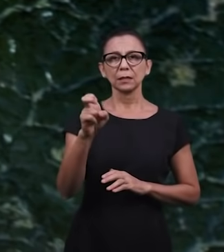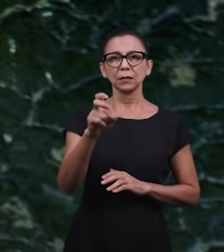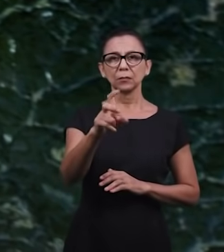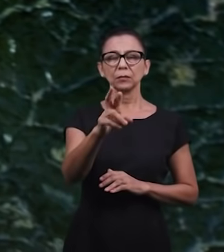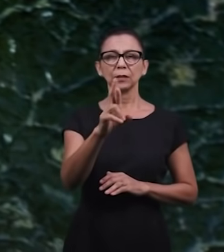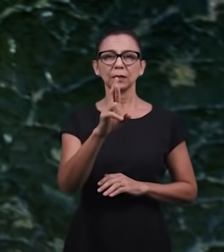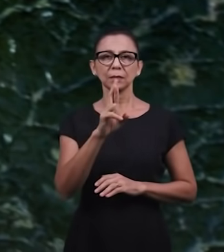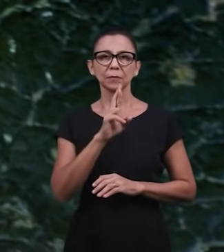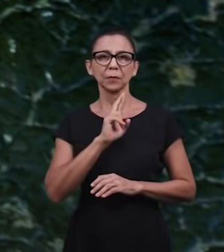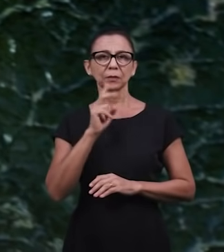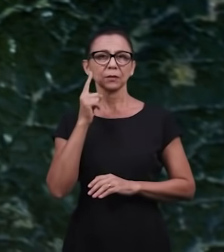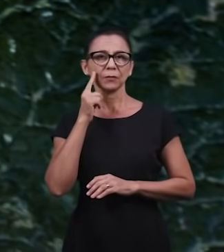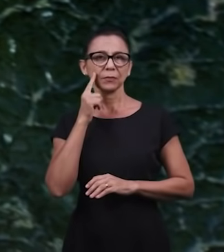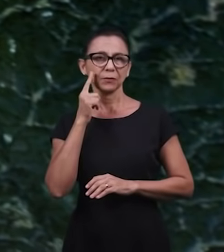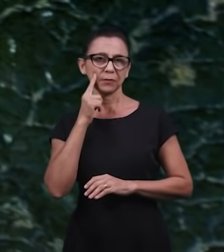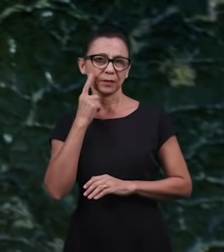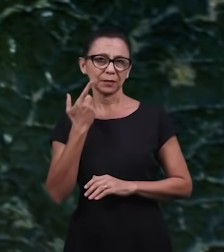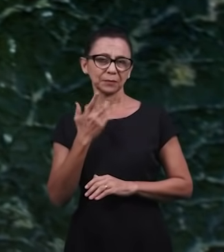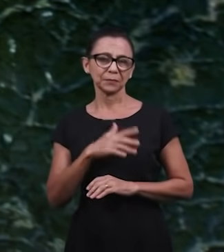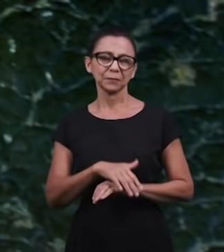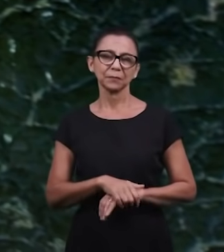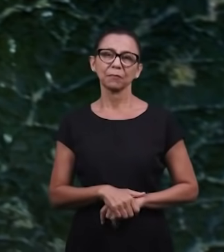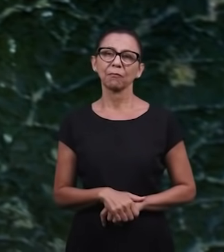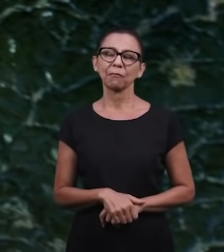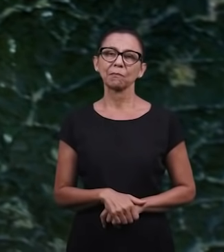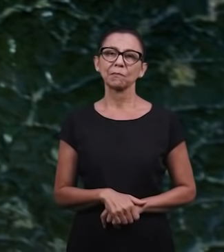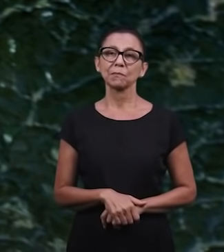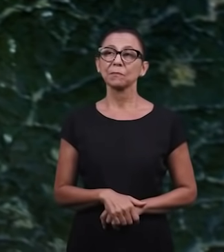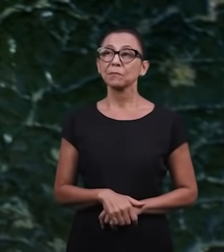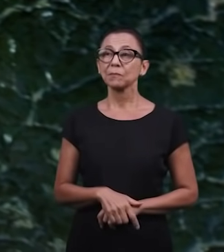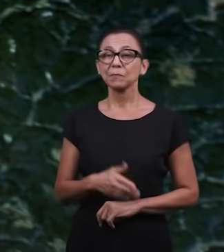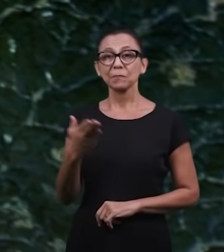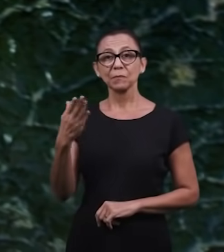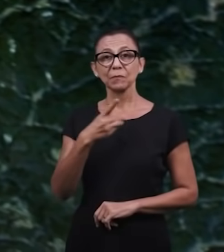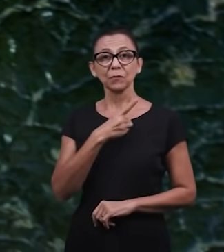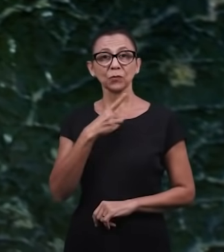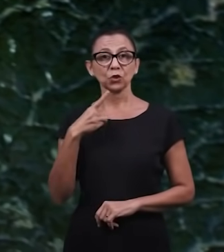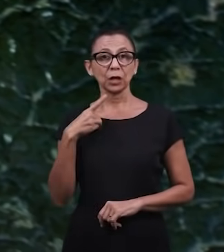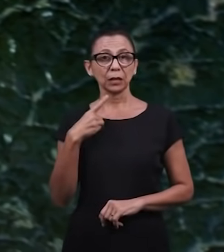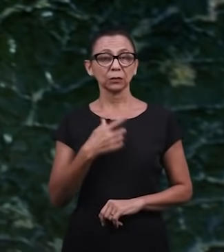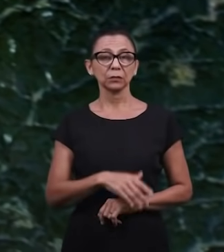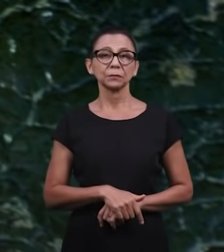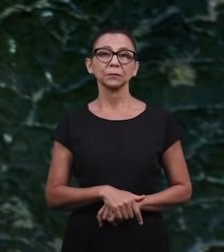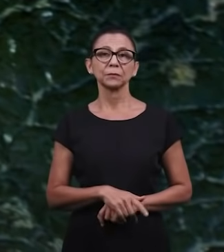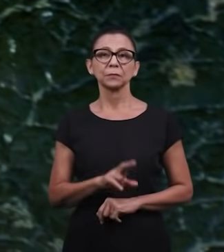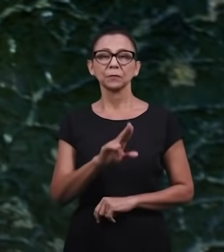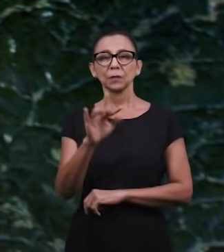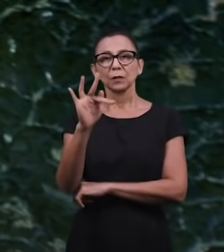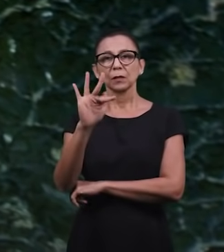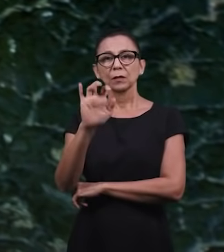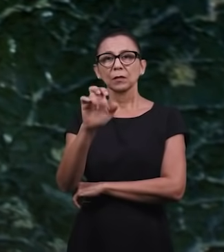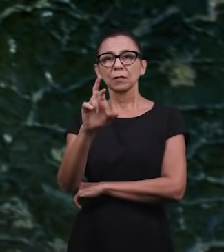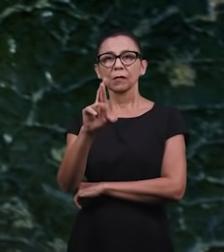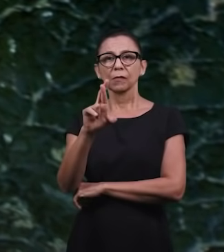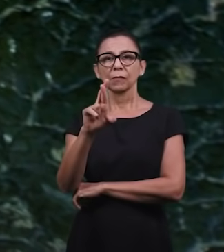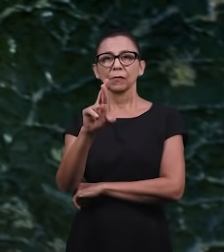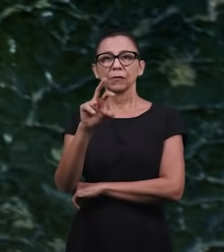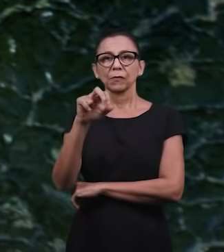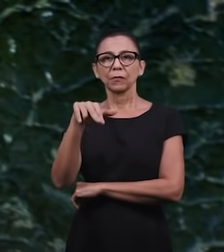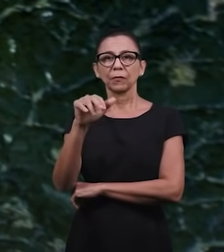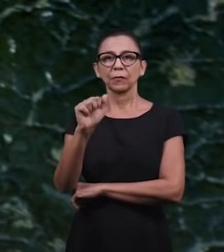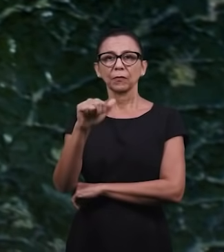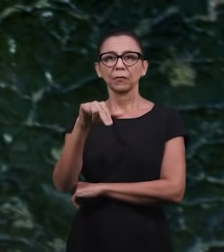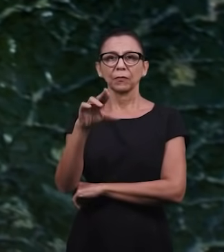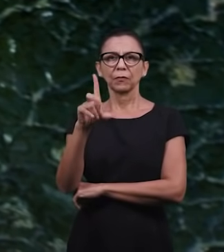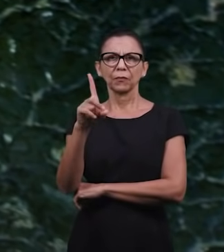5 da nossa Escola Bíblica Dominical. E essa resposta será dada por um diácono, nosso irmão Fernando Miyashiro. O Fernando